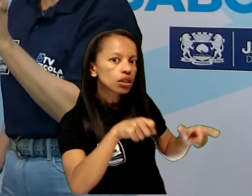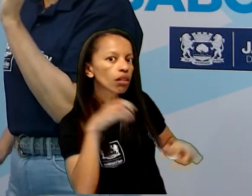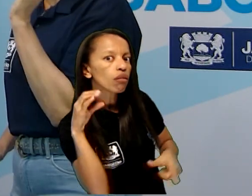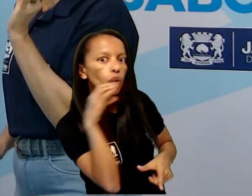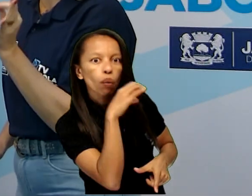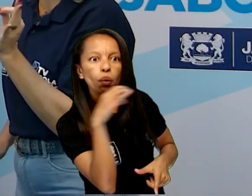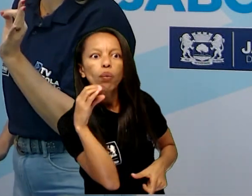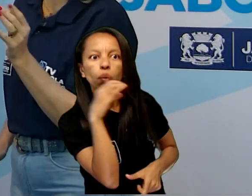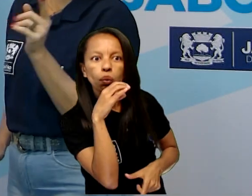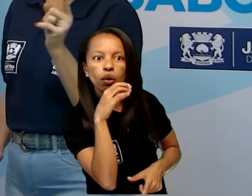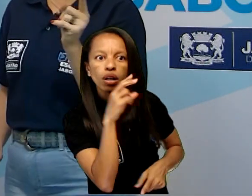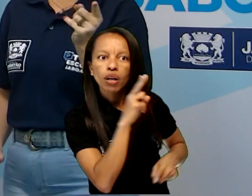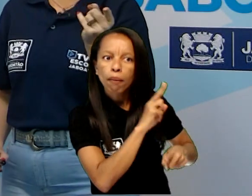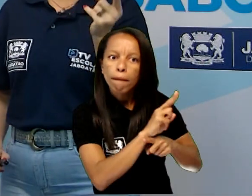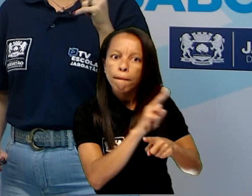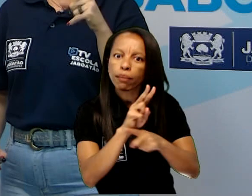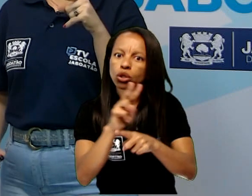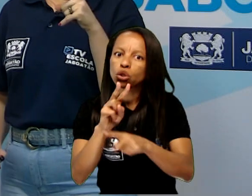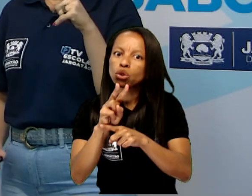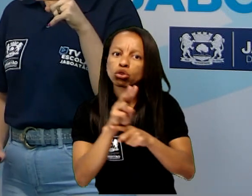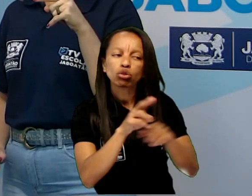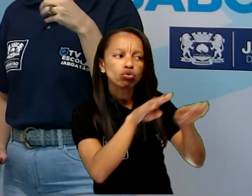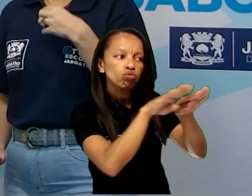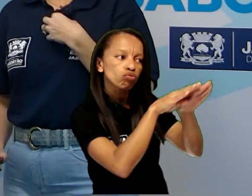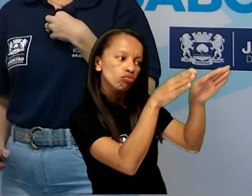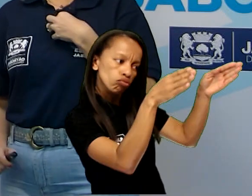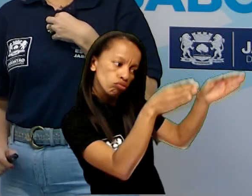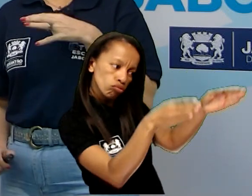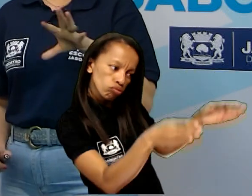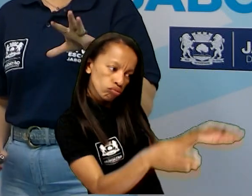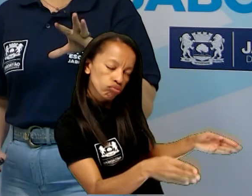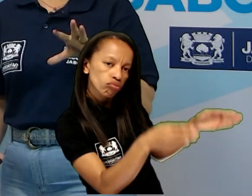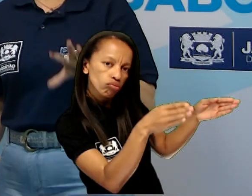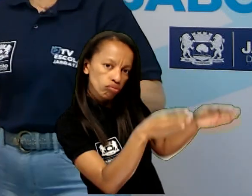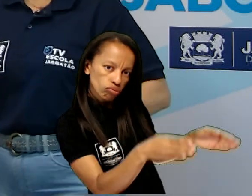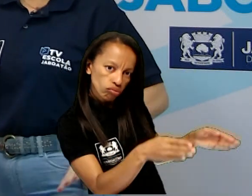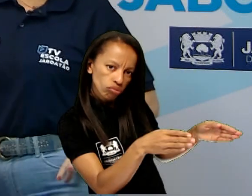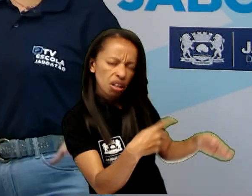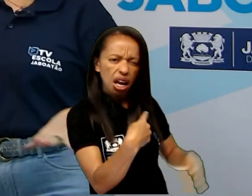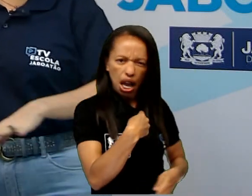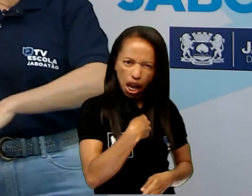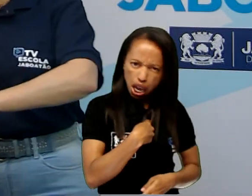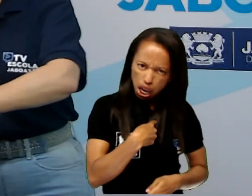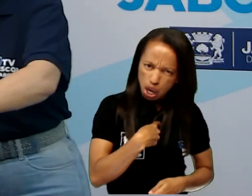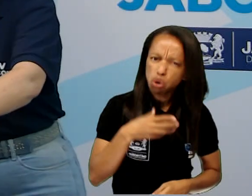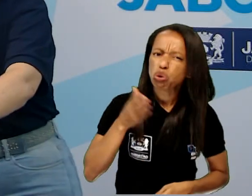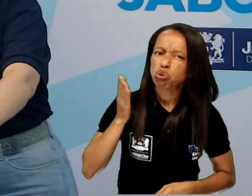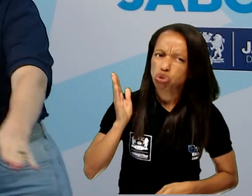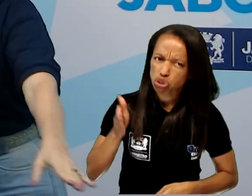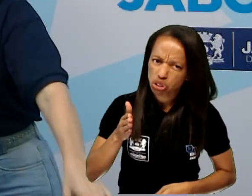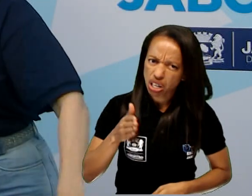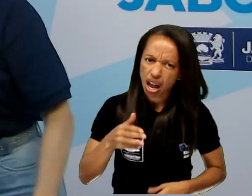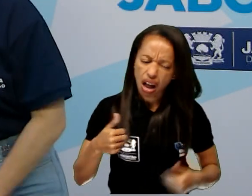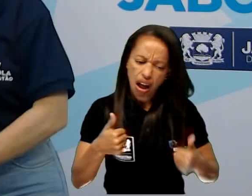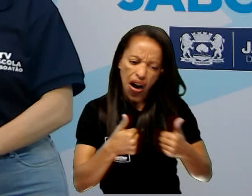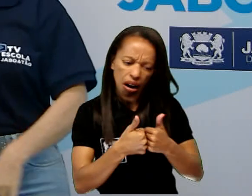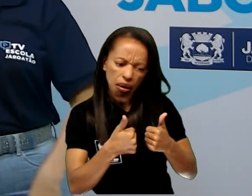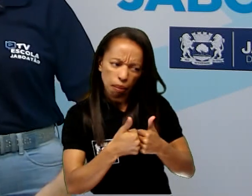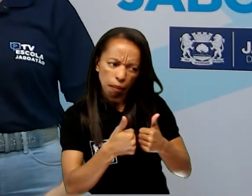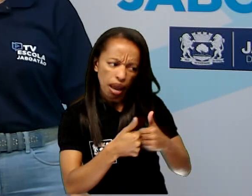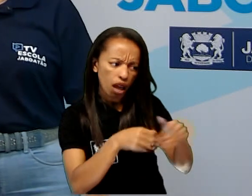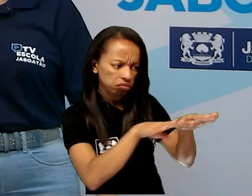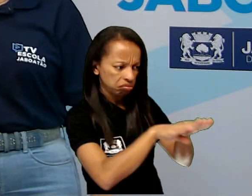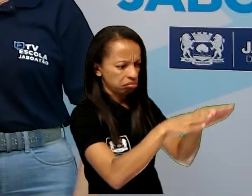quentes, proteger a quina dos móveis. Eu mesmo já passei várias vezes perto de centros